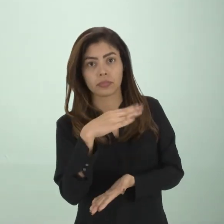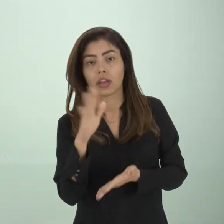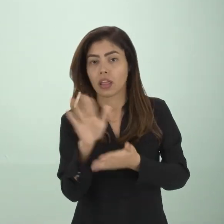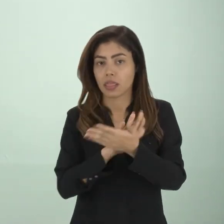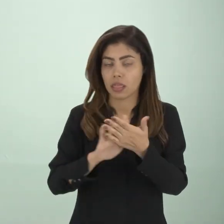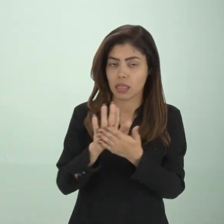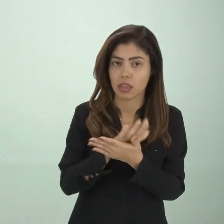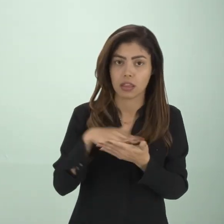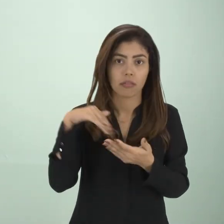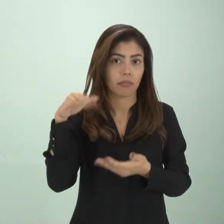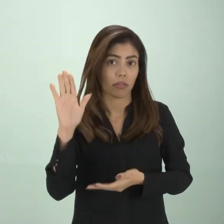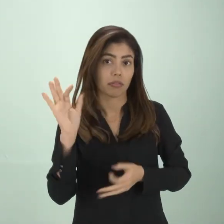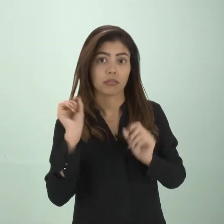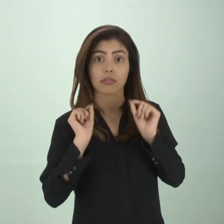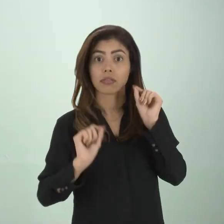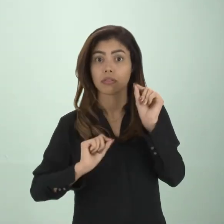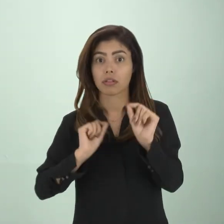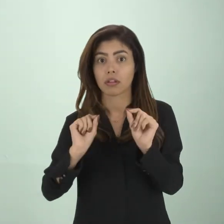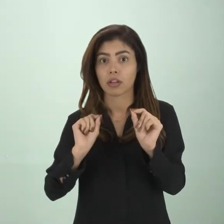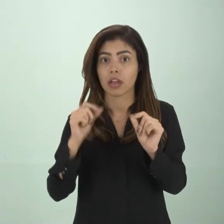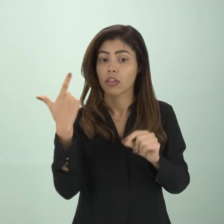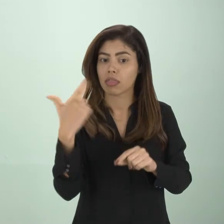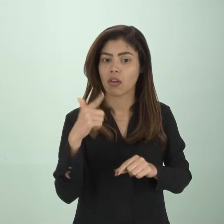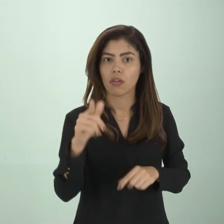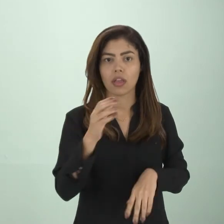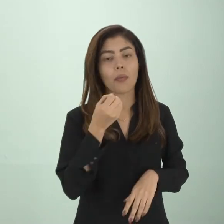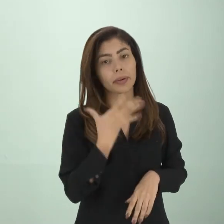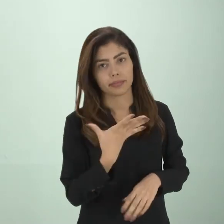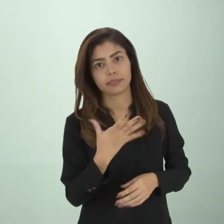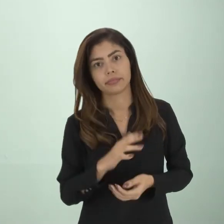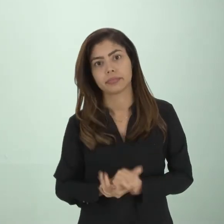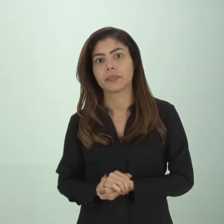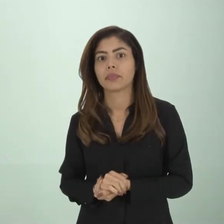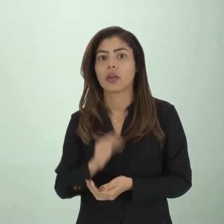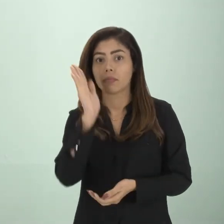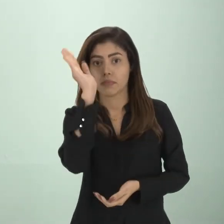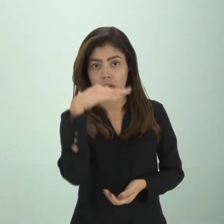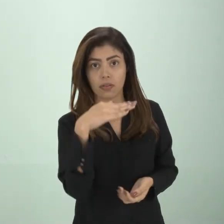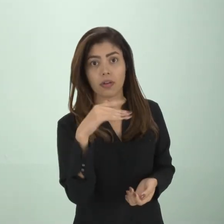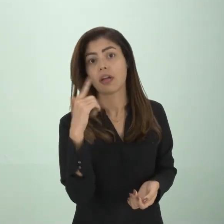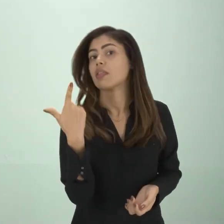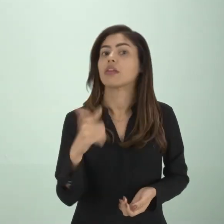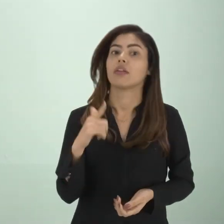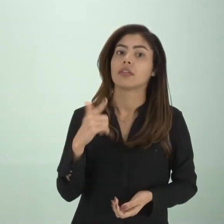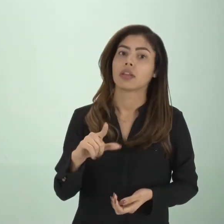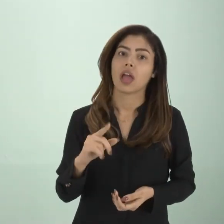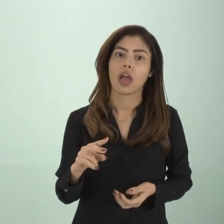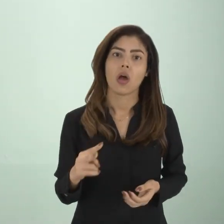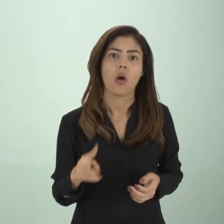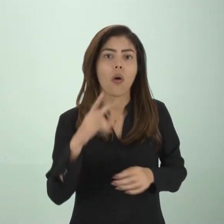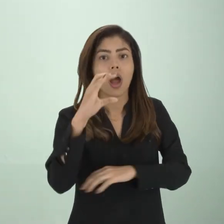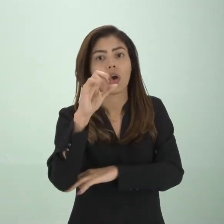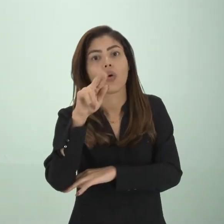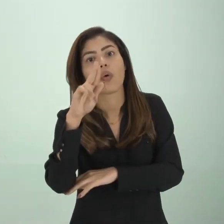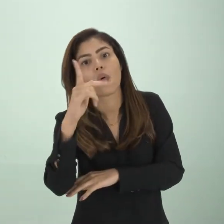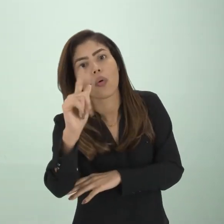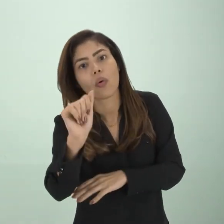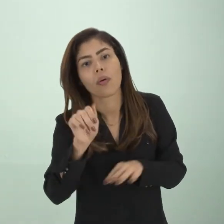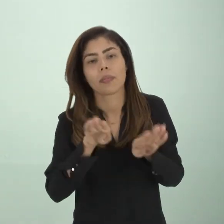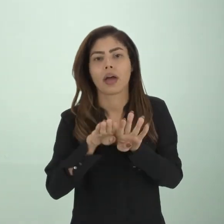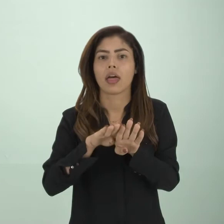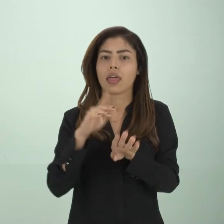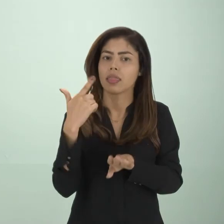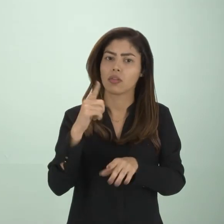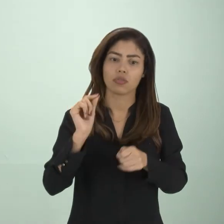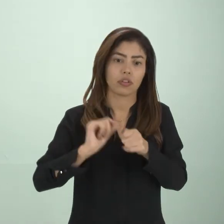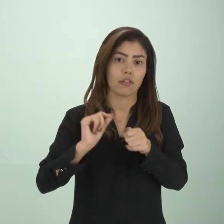né? De onde vem o mal? Qual a origem do mal? E a conclusão a qual Santo Agostinho irá chegar